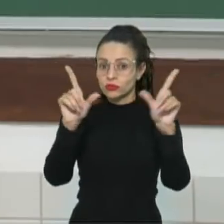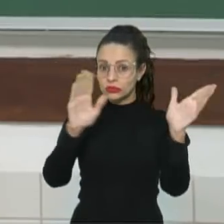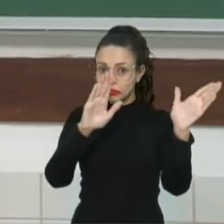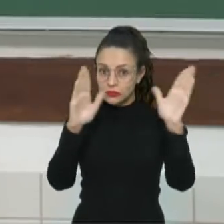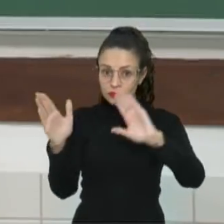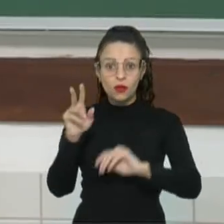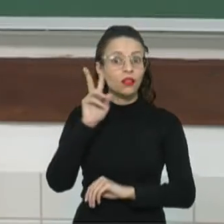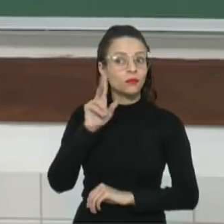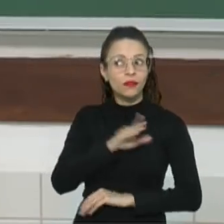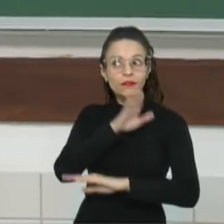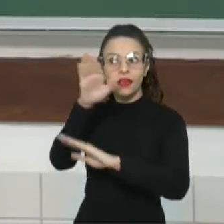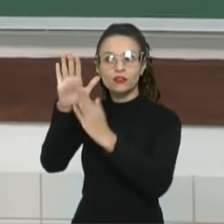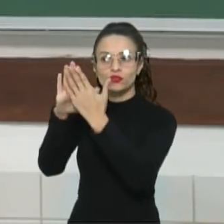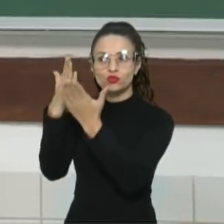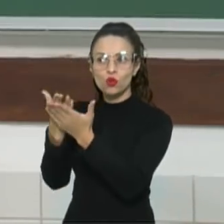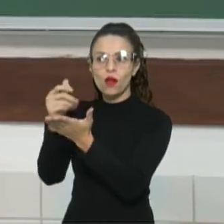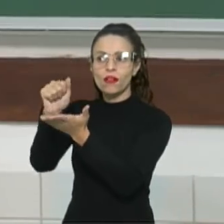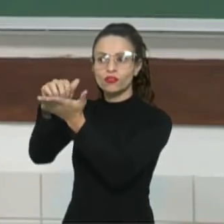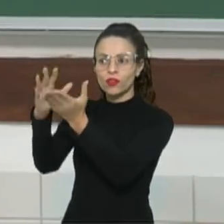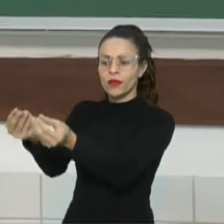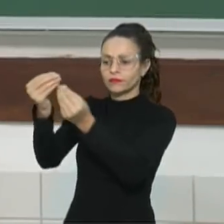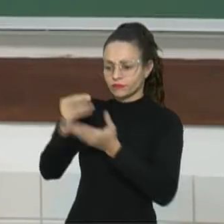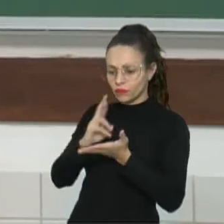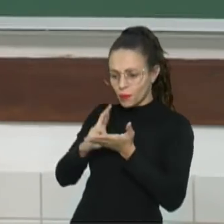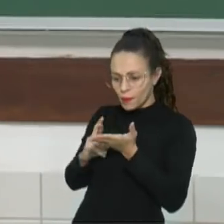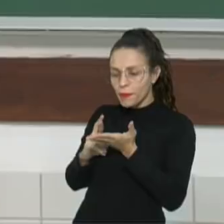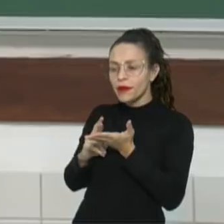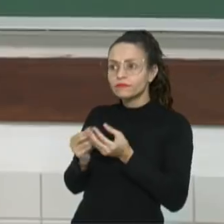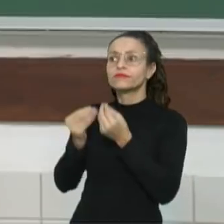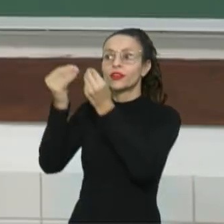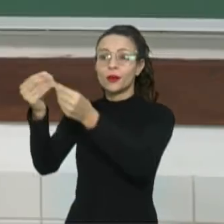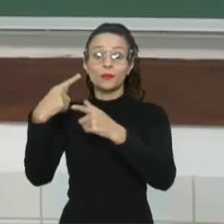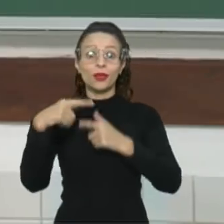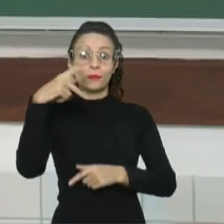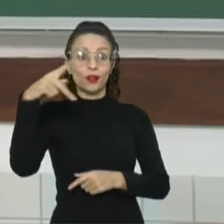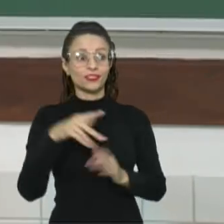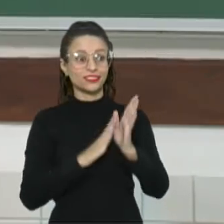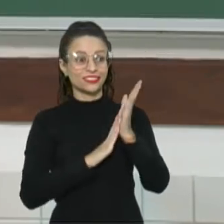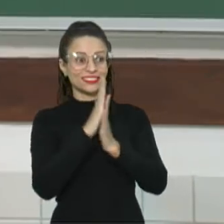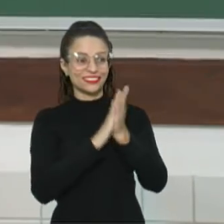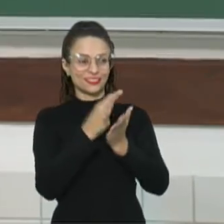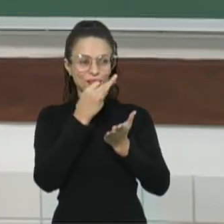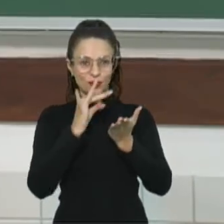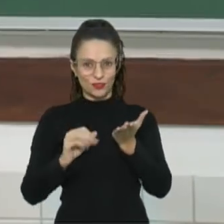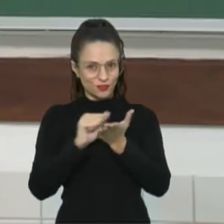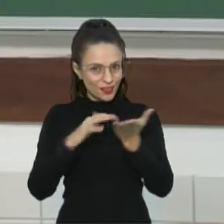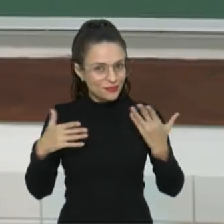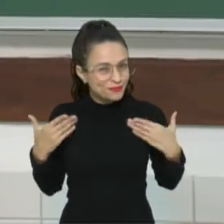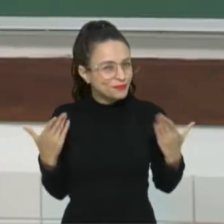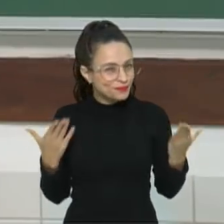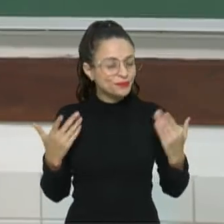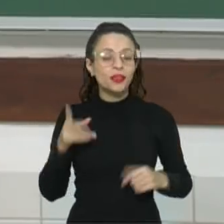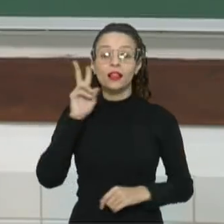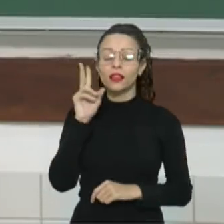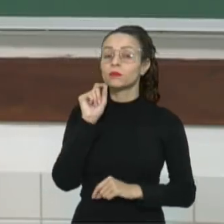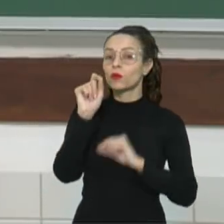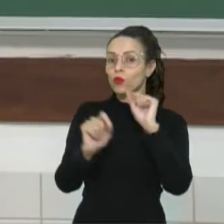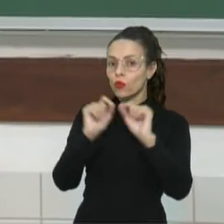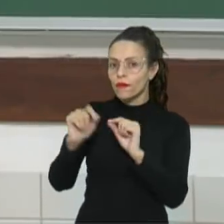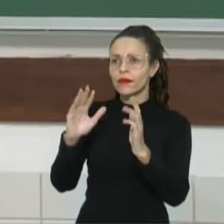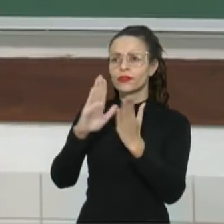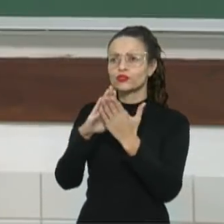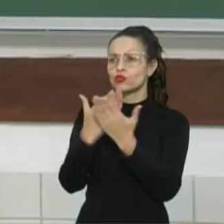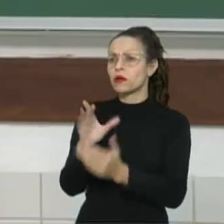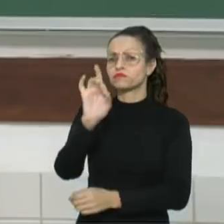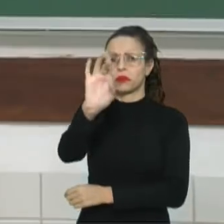pegar as atividades no colégio e devolver, porque os profs ficam ansiosos por essas atividades, né? Então, lembre que cada escola